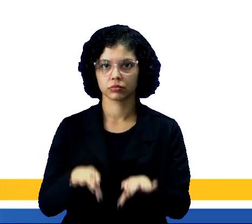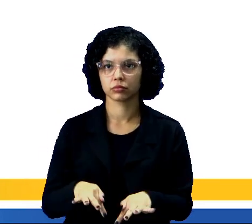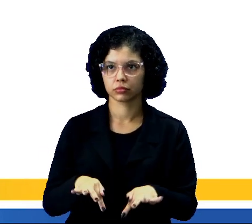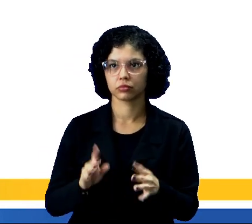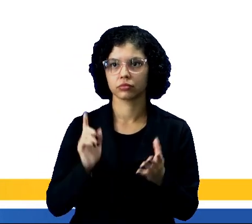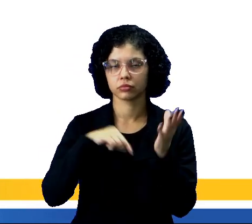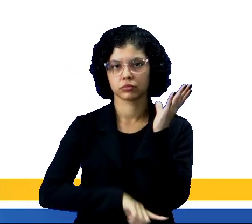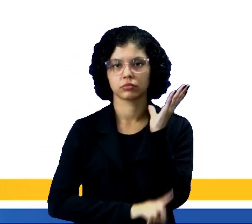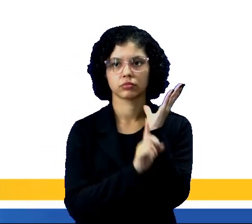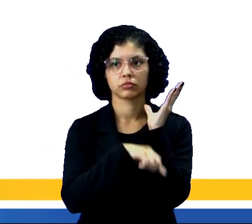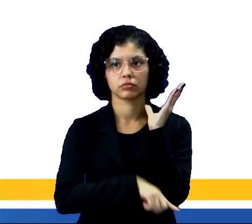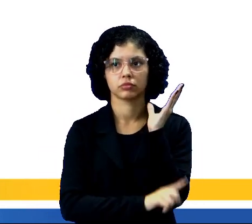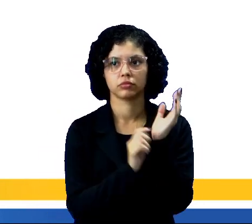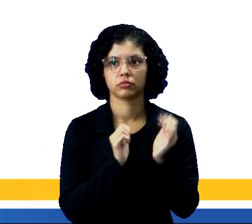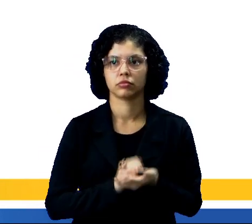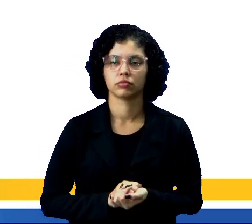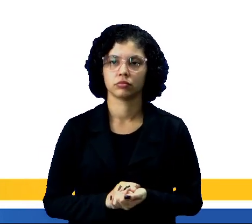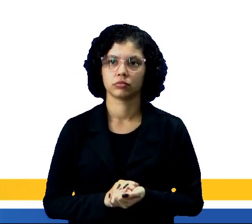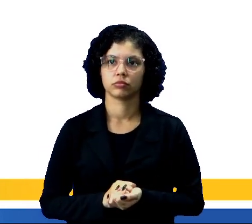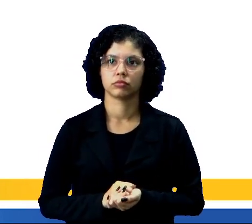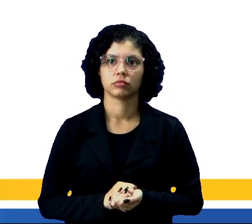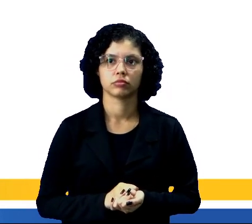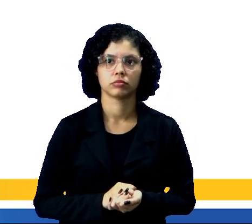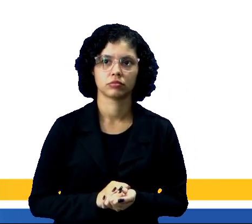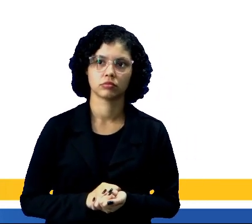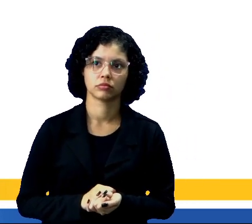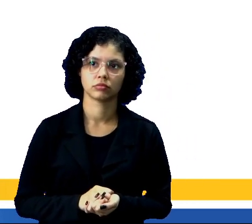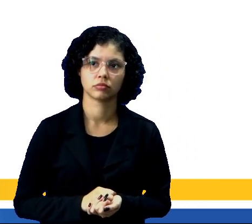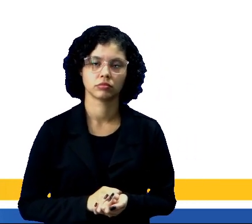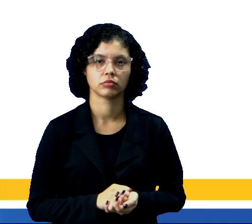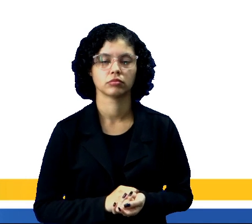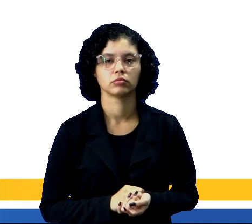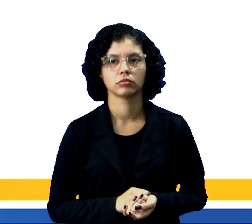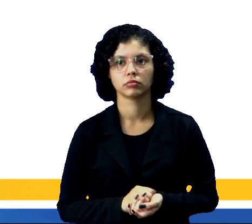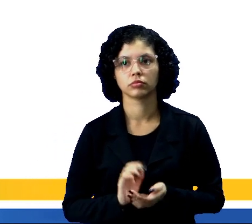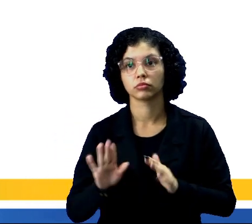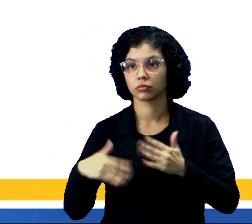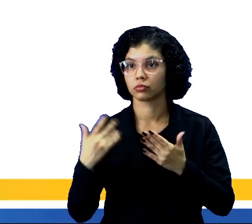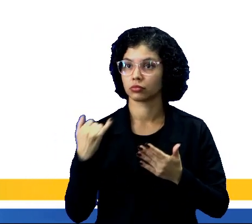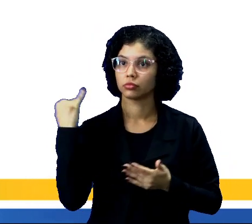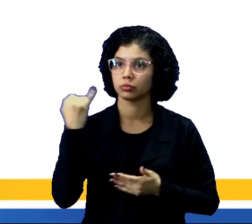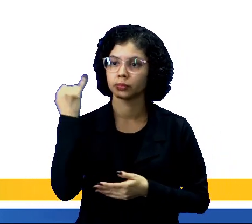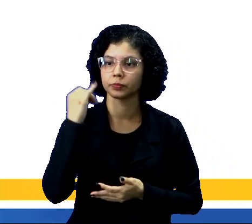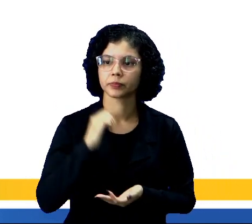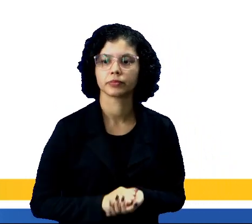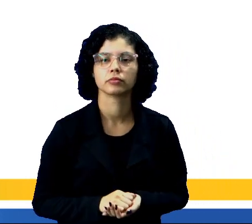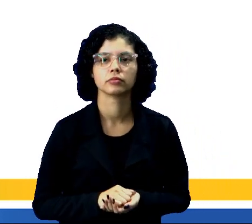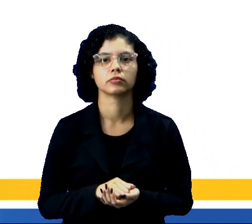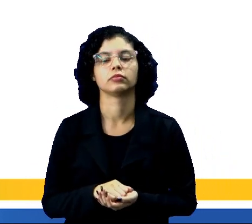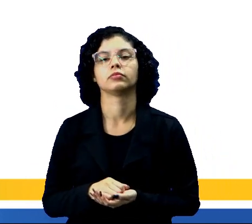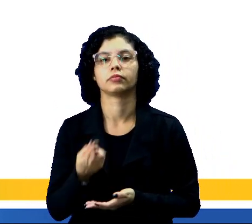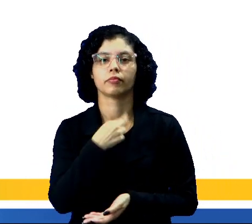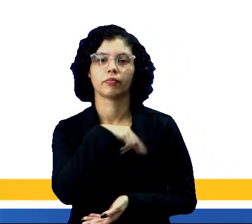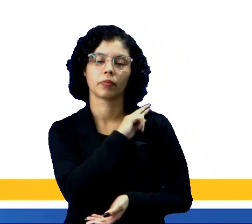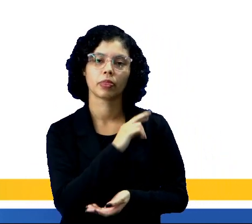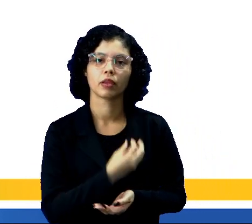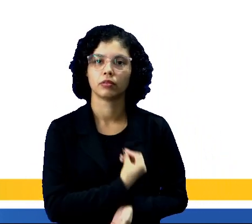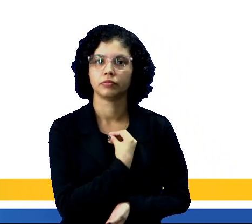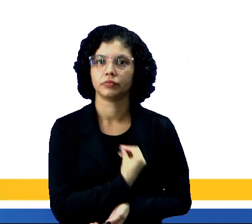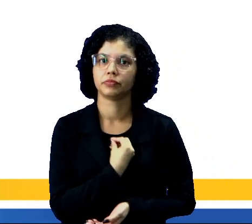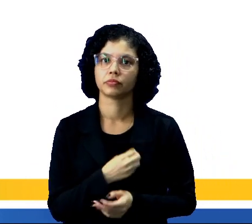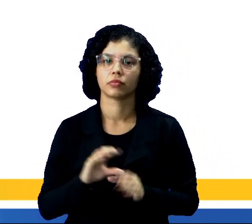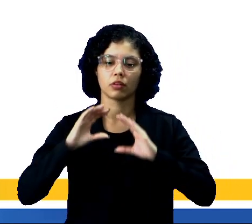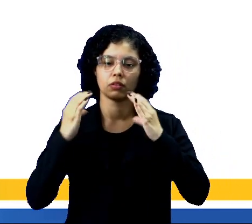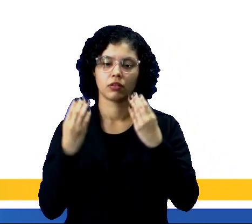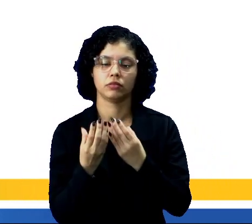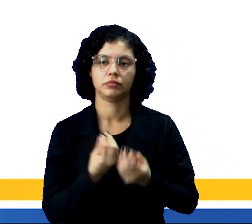da fotossíntese e o final do ciclo de Calvin. Qual é a importância da fotossíntese? Ela é responsável pela sobrevivência